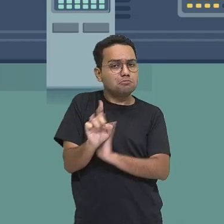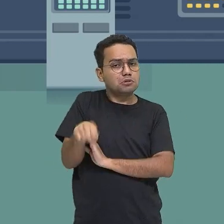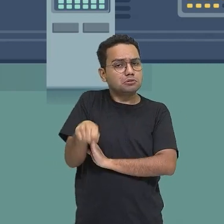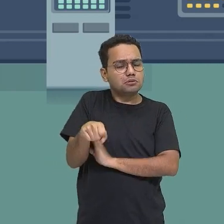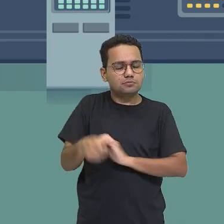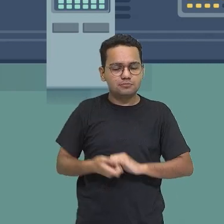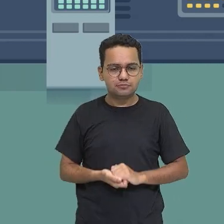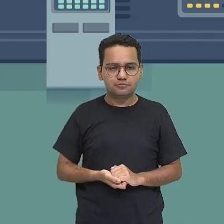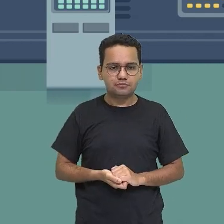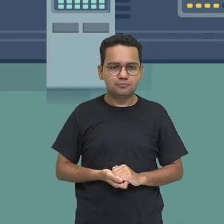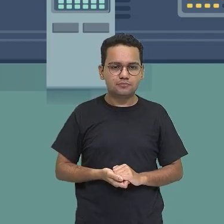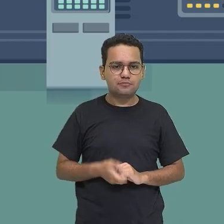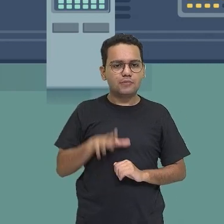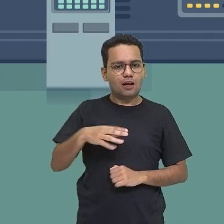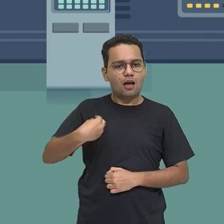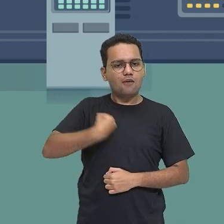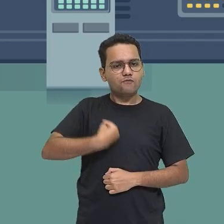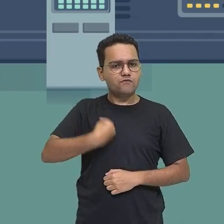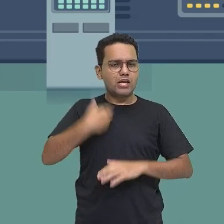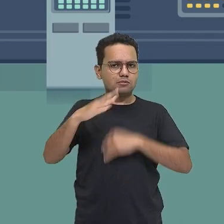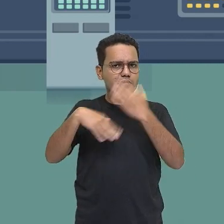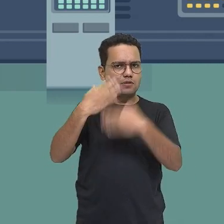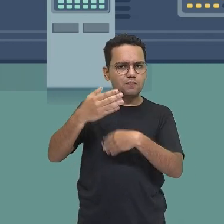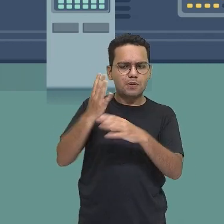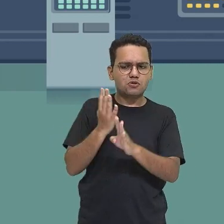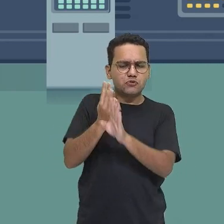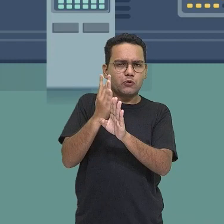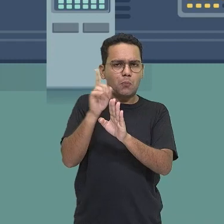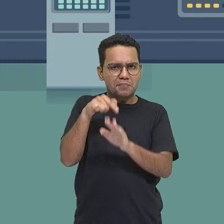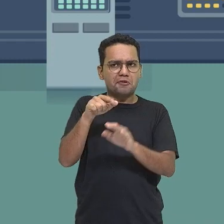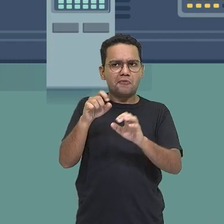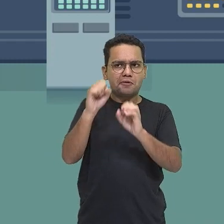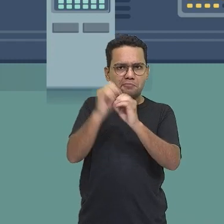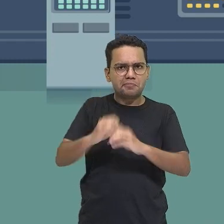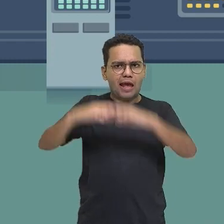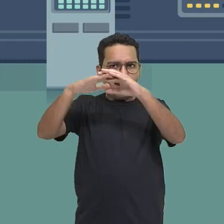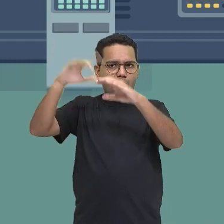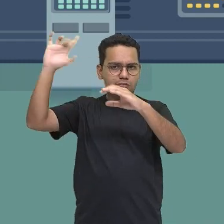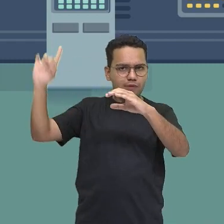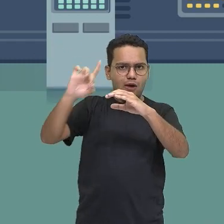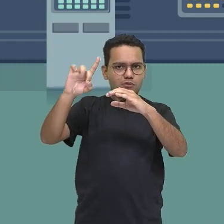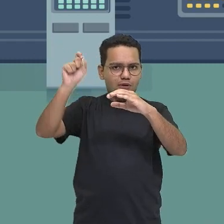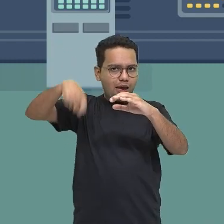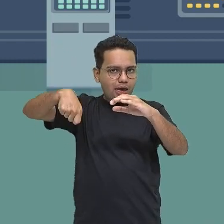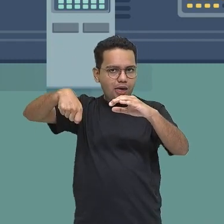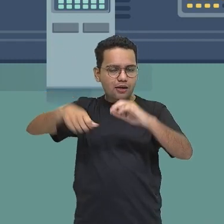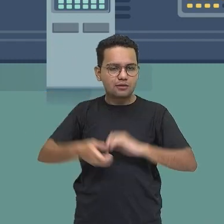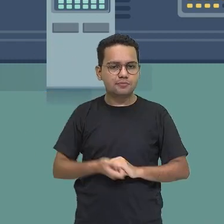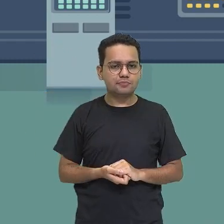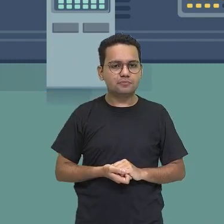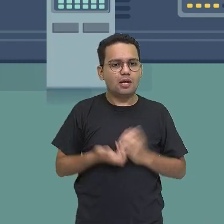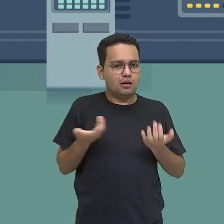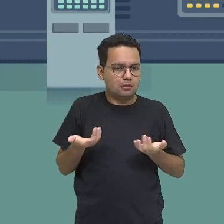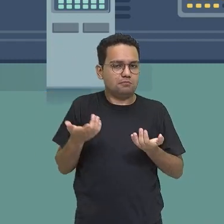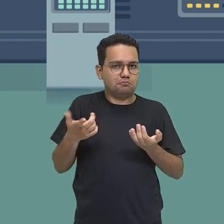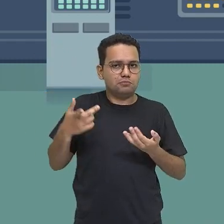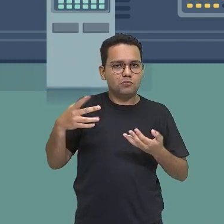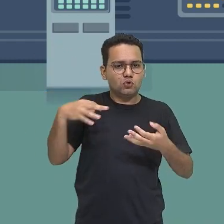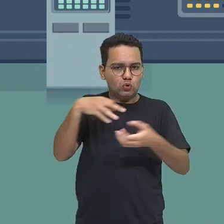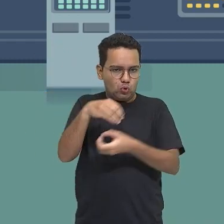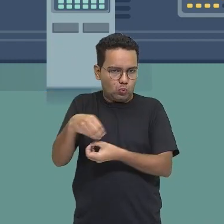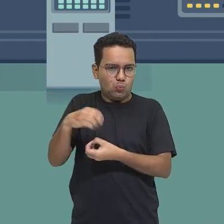que a vida foi criada por ação divina? A Terra primitiva possuía